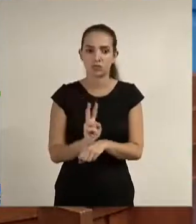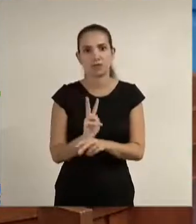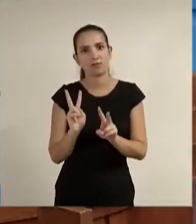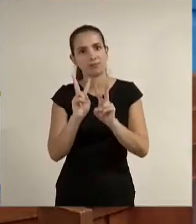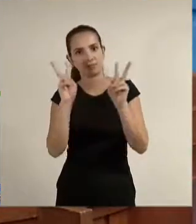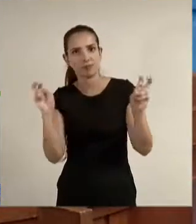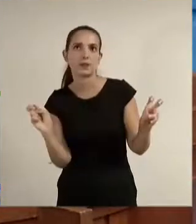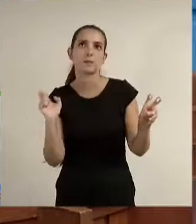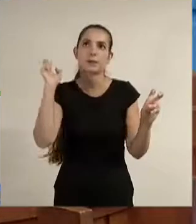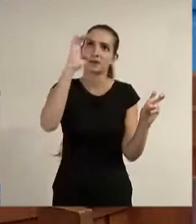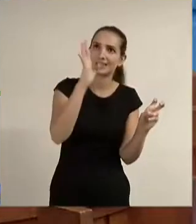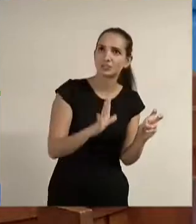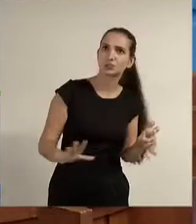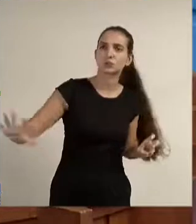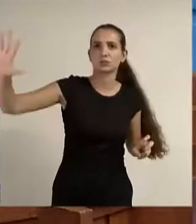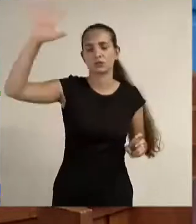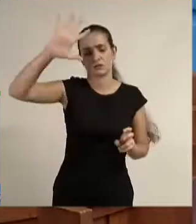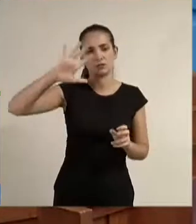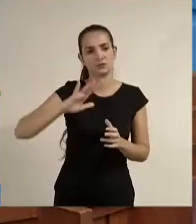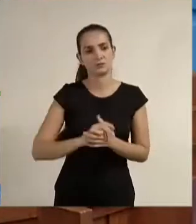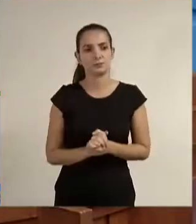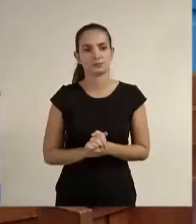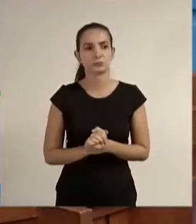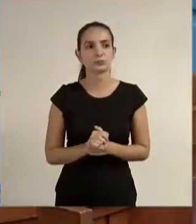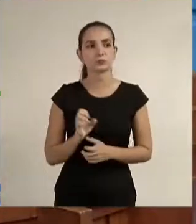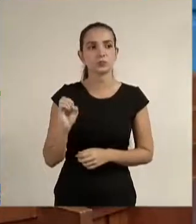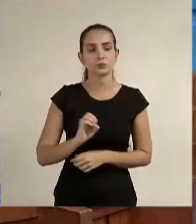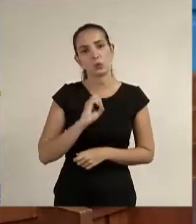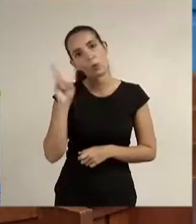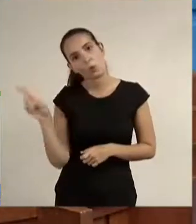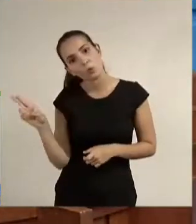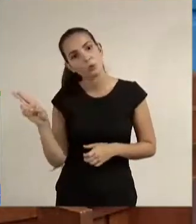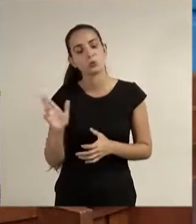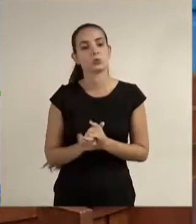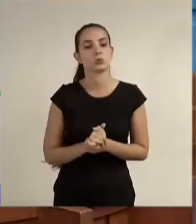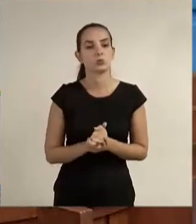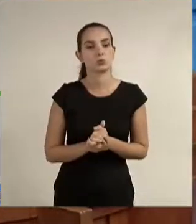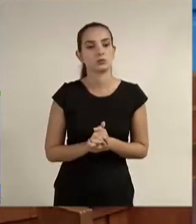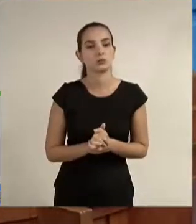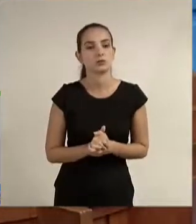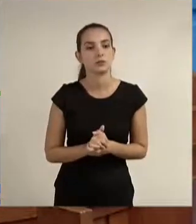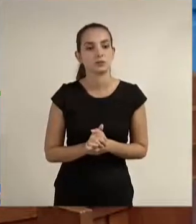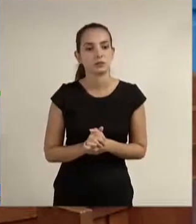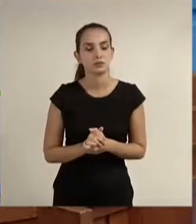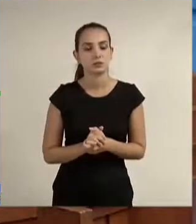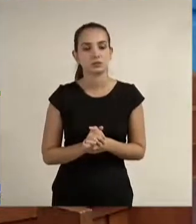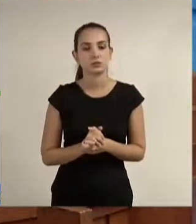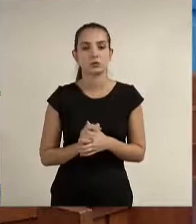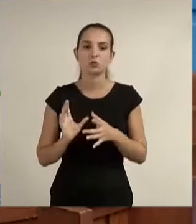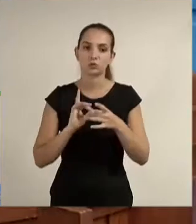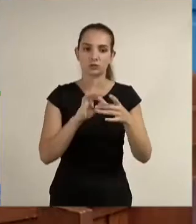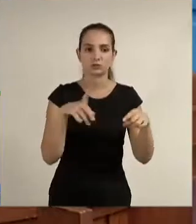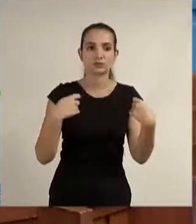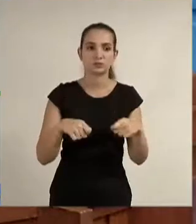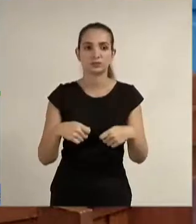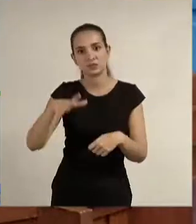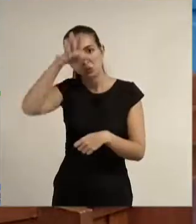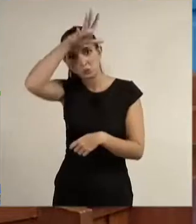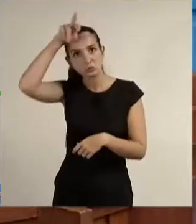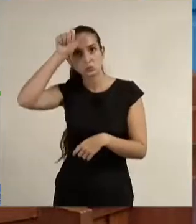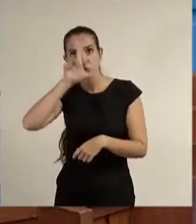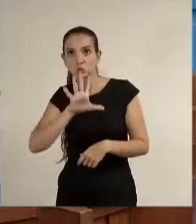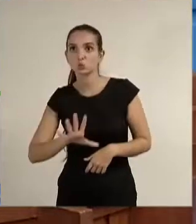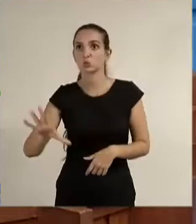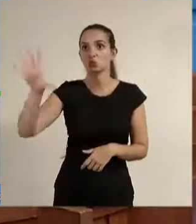digamos, nacionais, ou que abranjam o Estado todo. Sim,